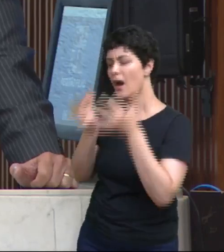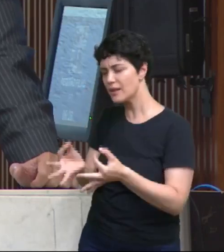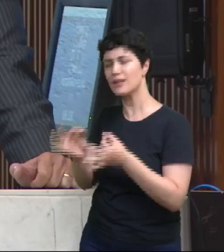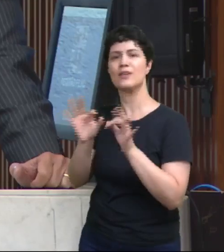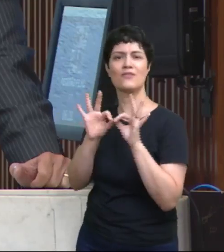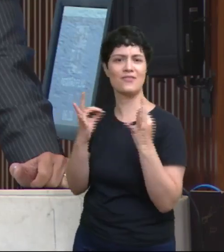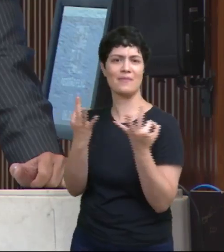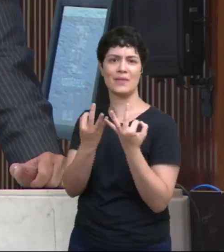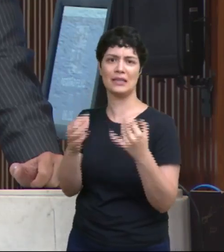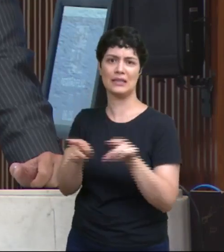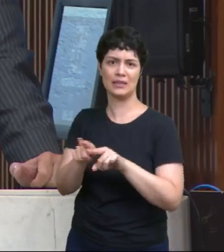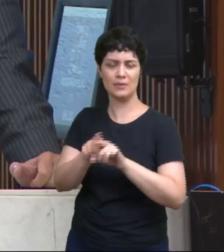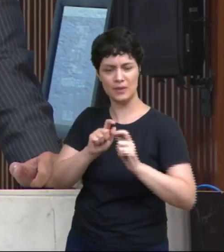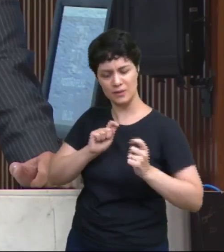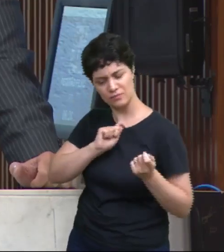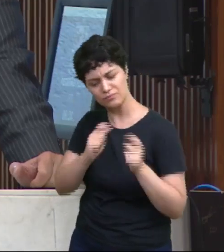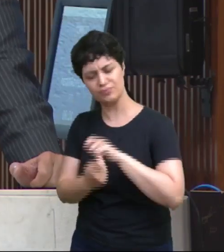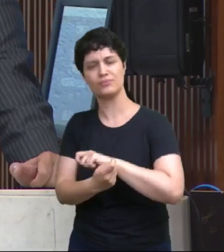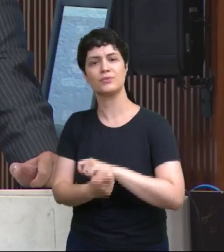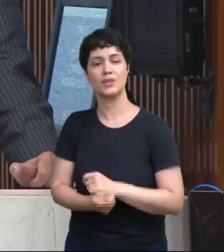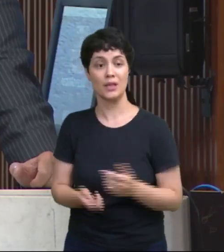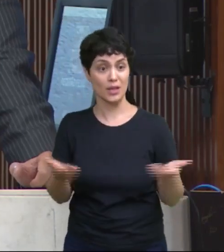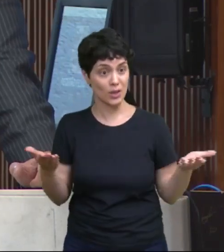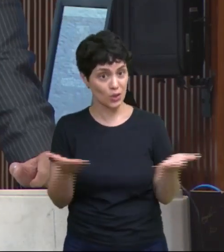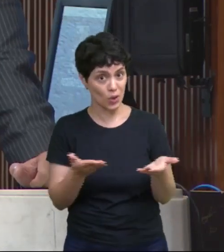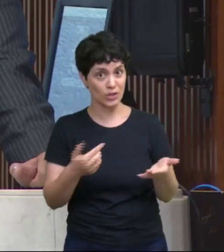E é isso que eu quero reconhecer hoje aqui.